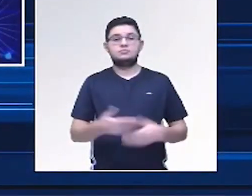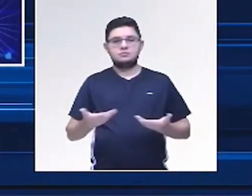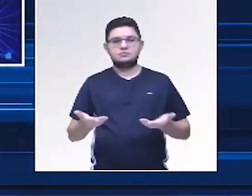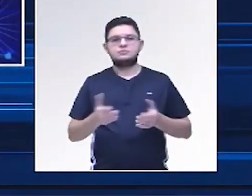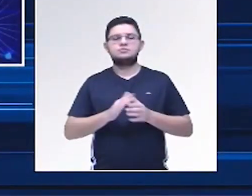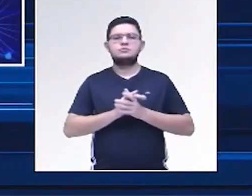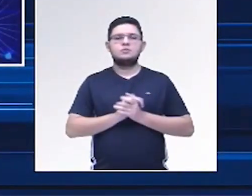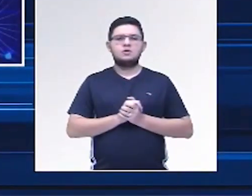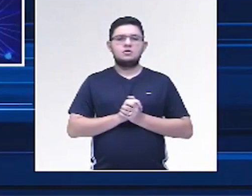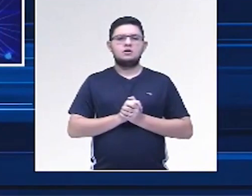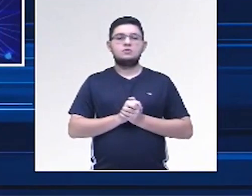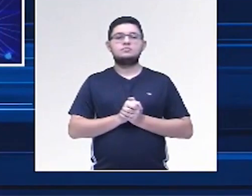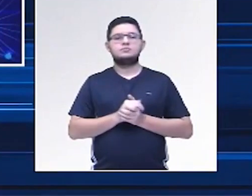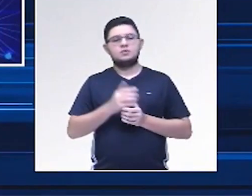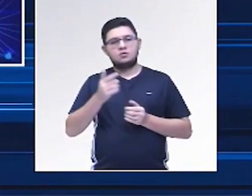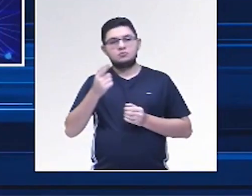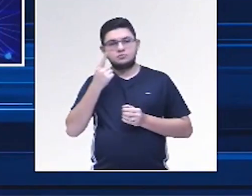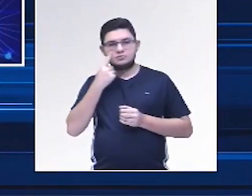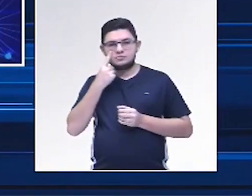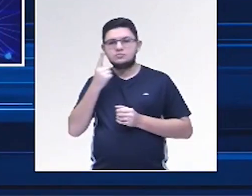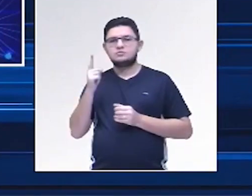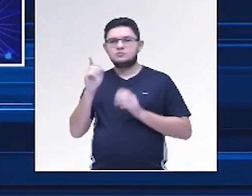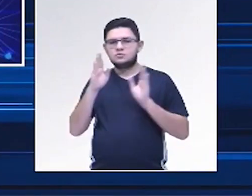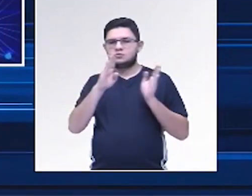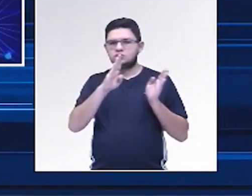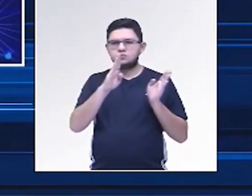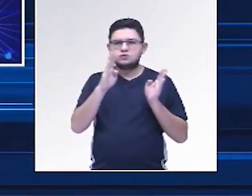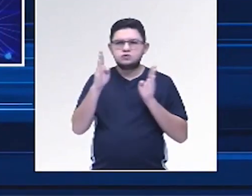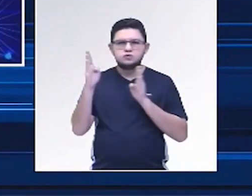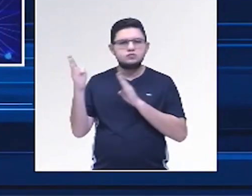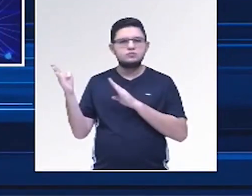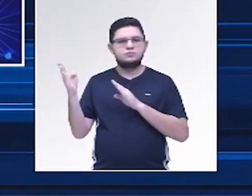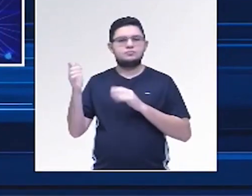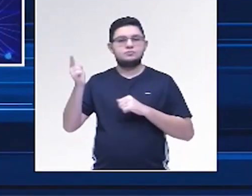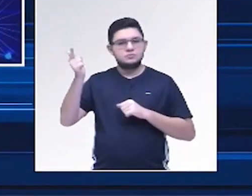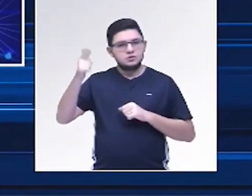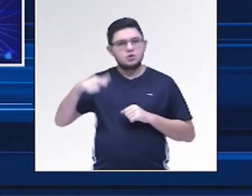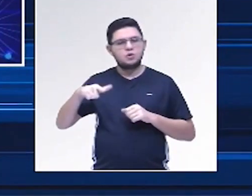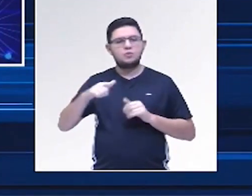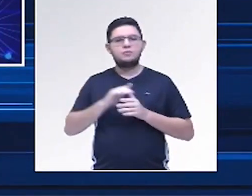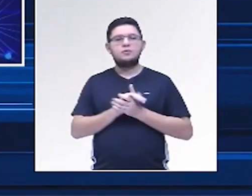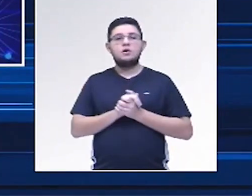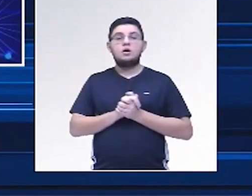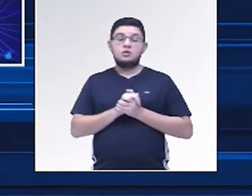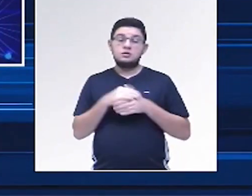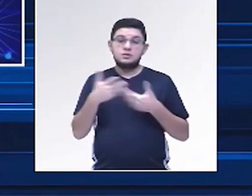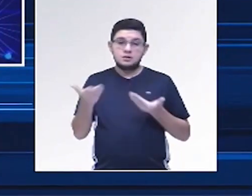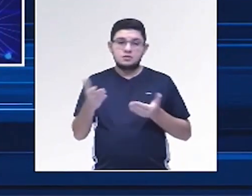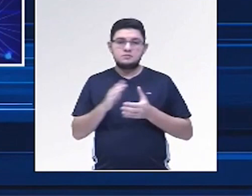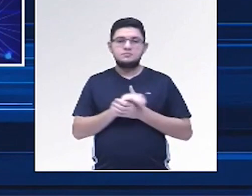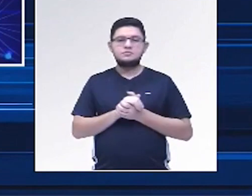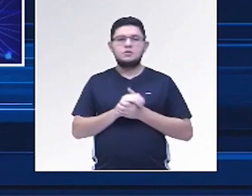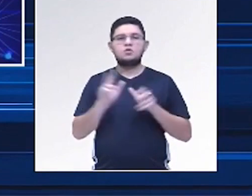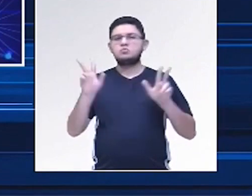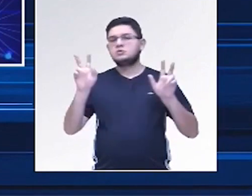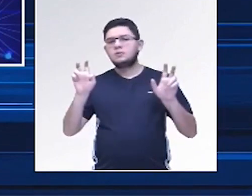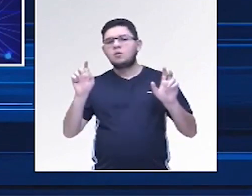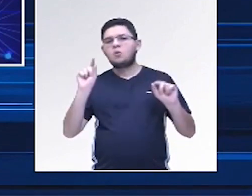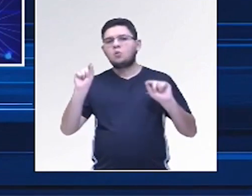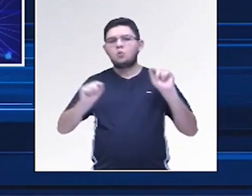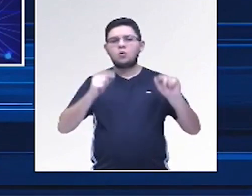Bom, então novamente, né, vocês viram o diálogo aí. Todos são referentes a introduce yourself,